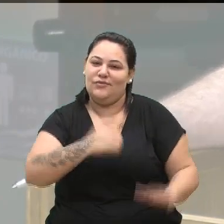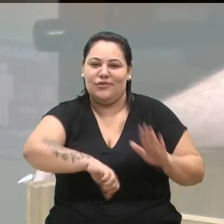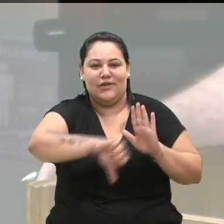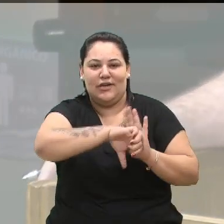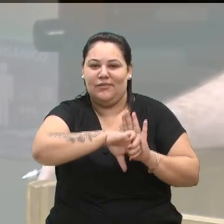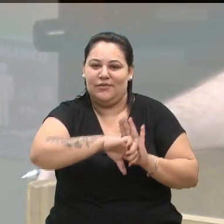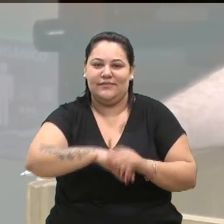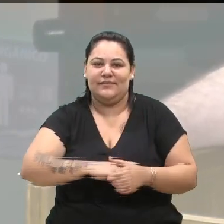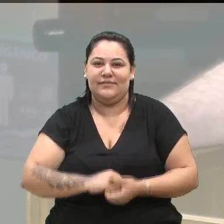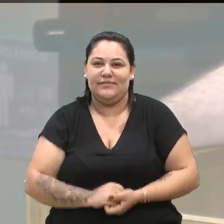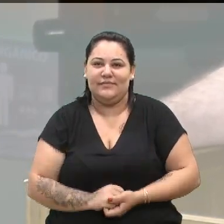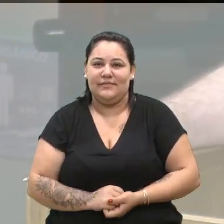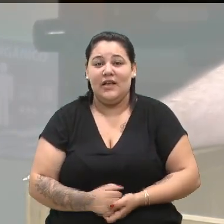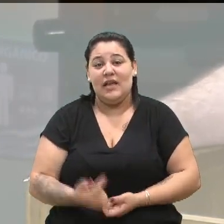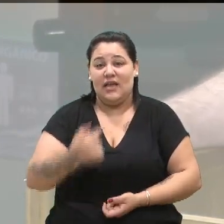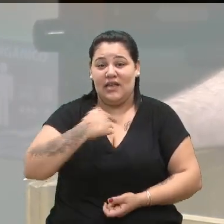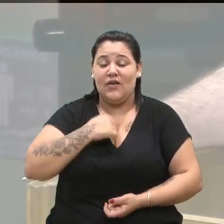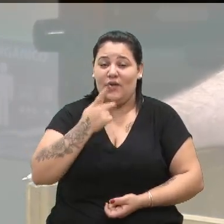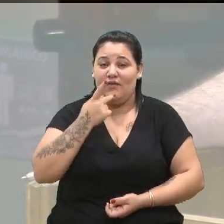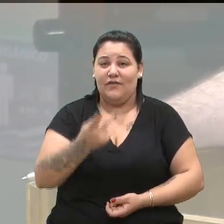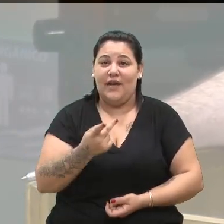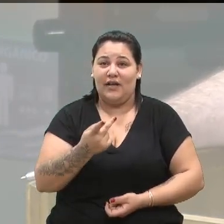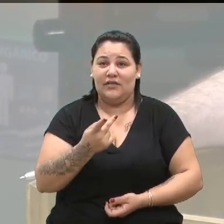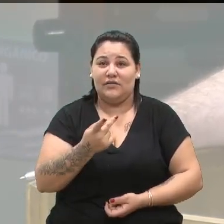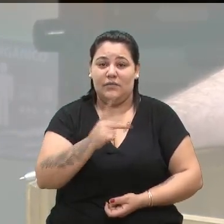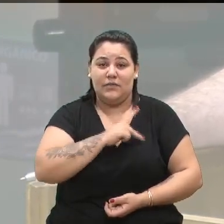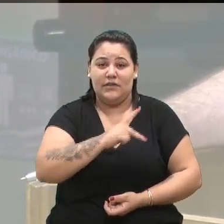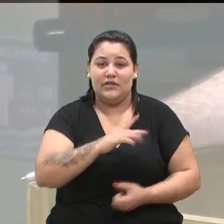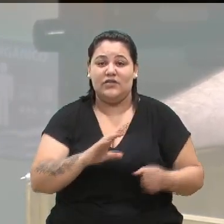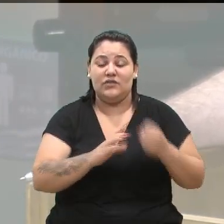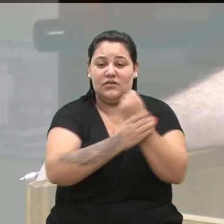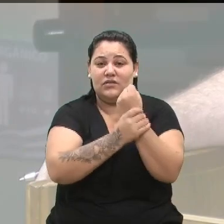E este que vos fala, como presidente da Comissão de Segurança